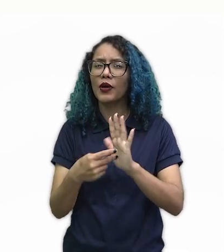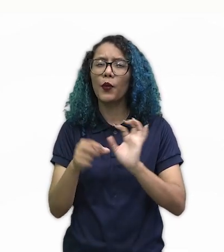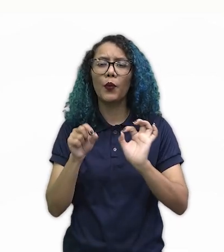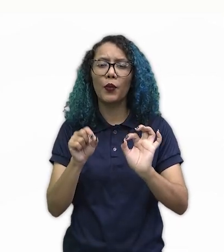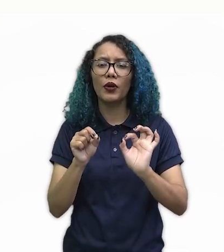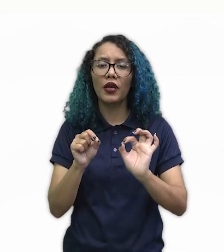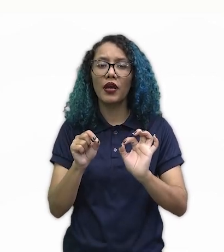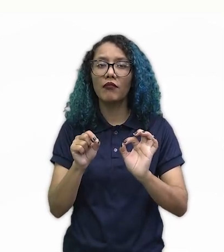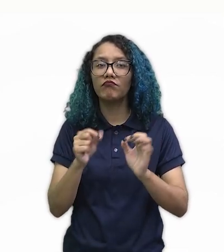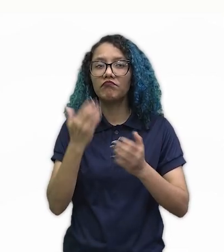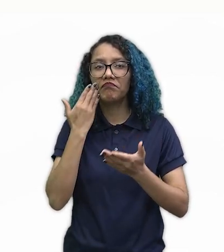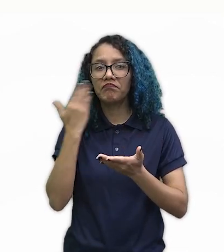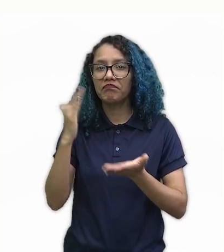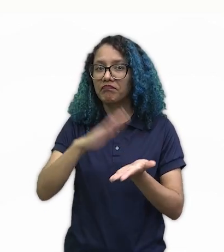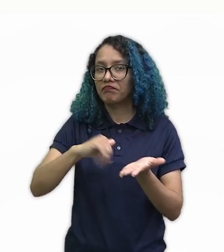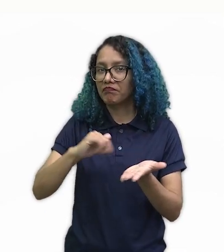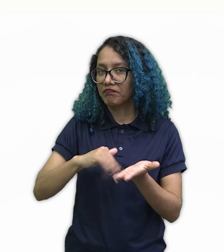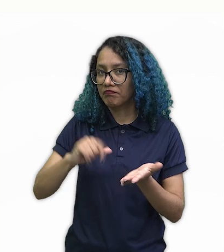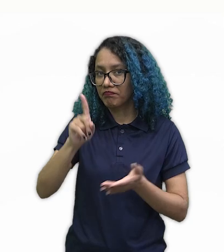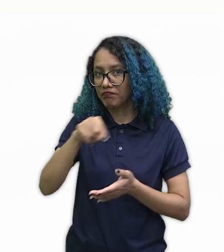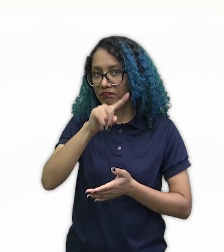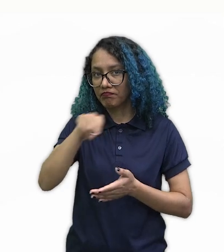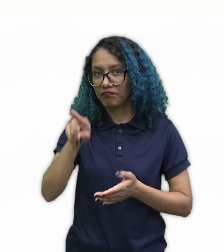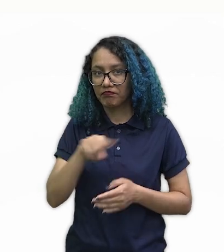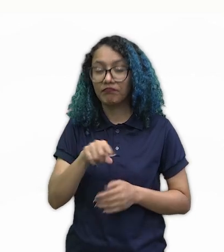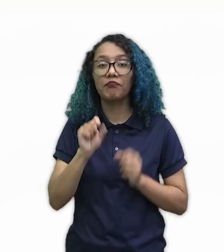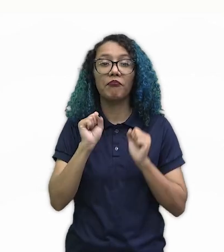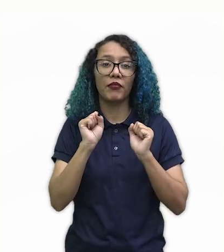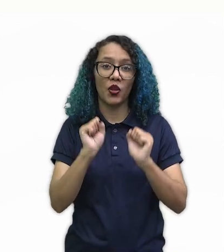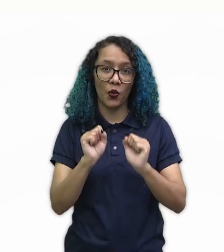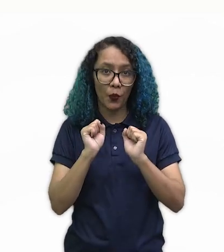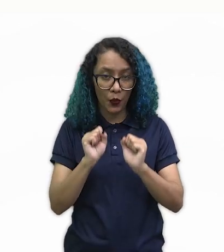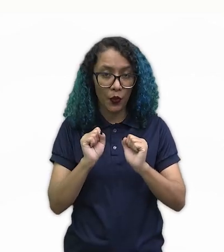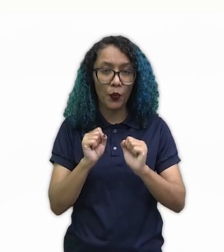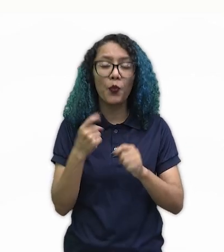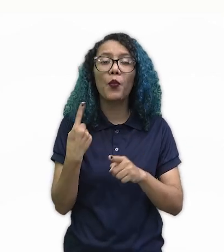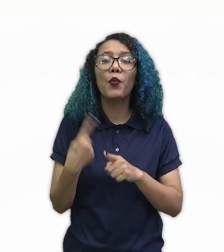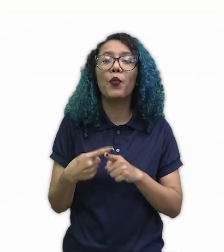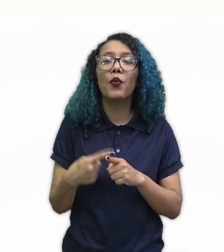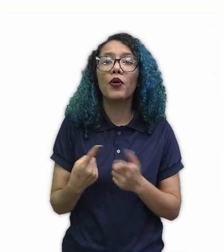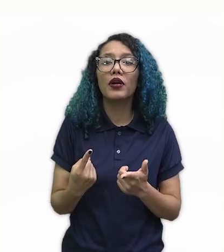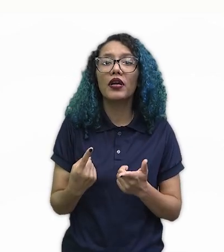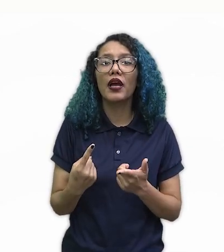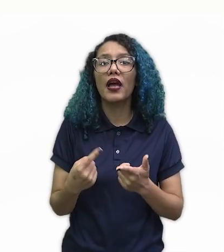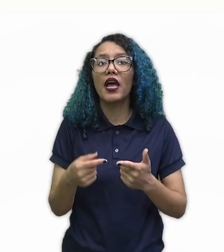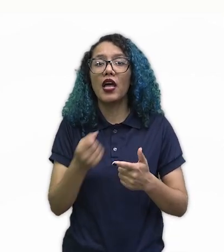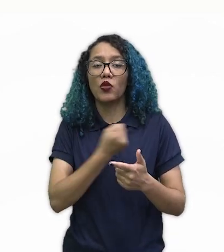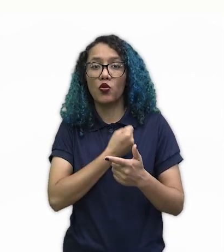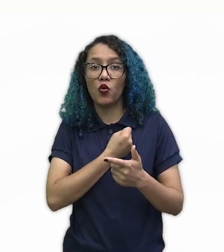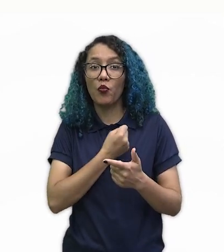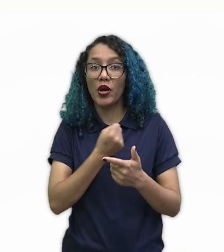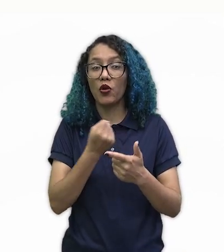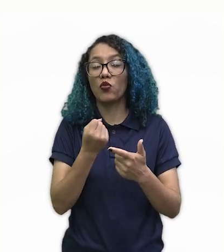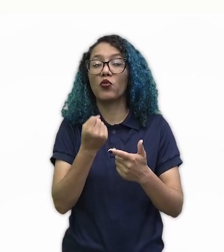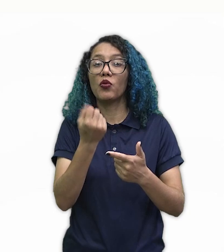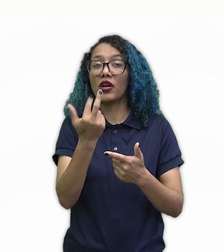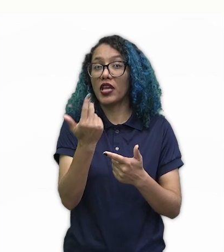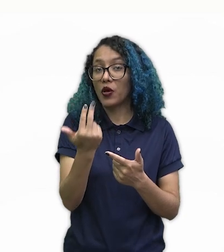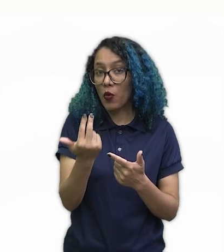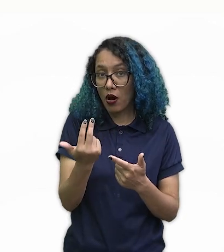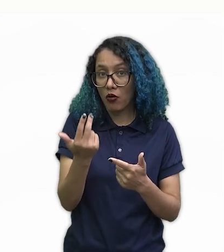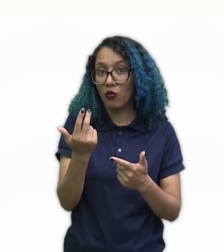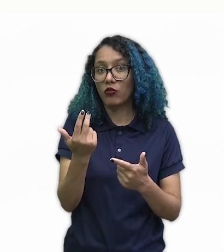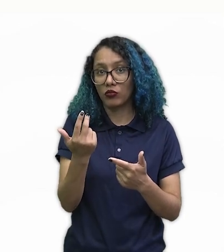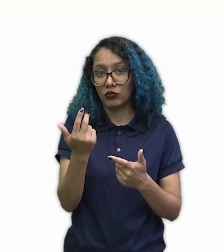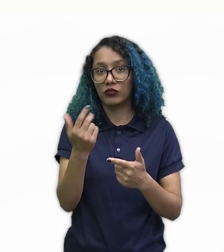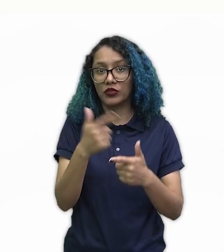que a gente pode eliminar os dois, até porque é uma divisão de valores iguais. Independente